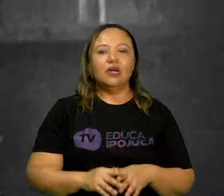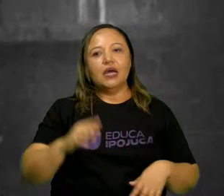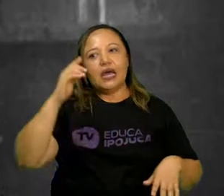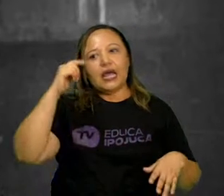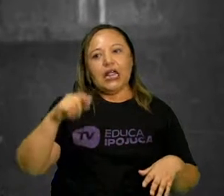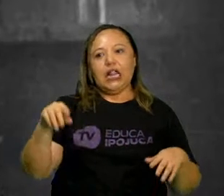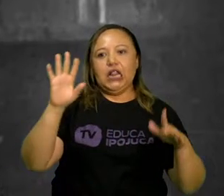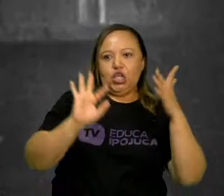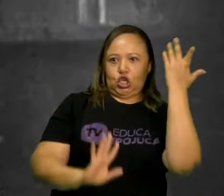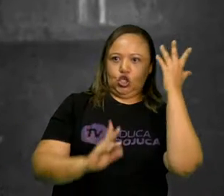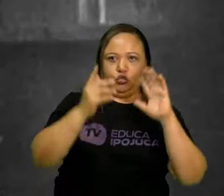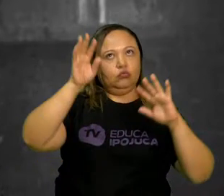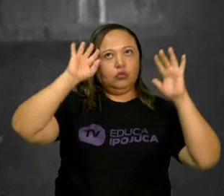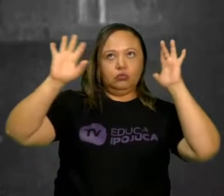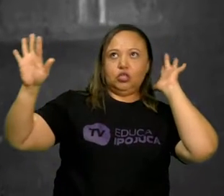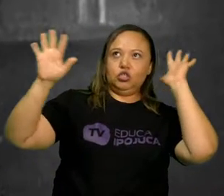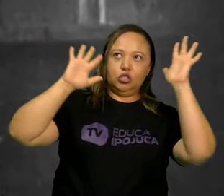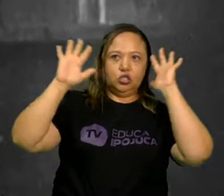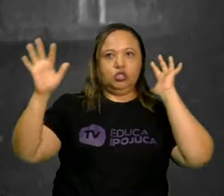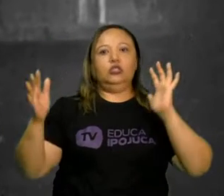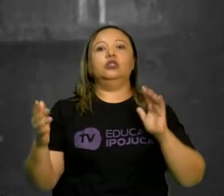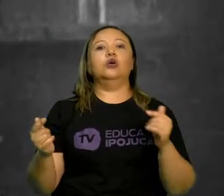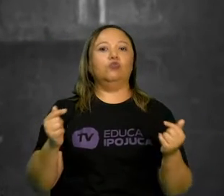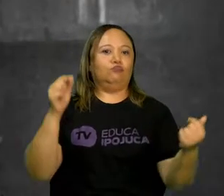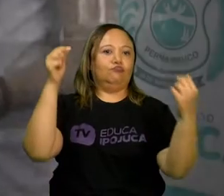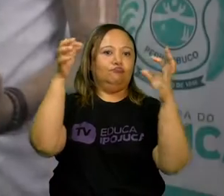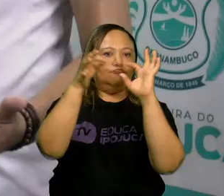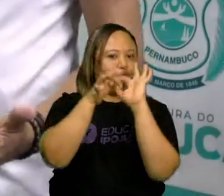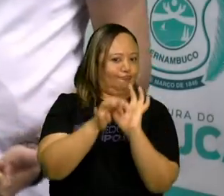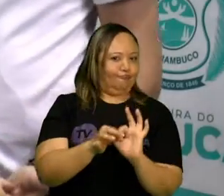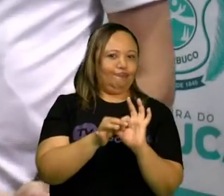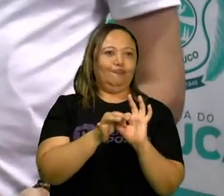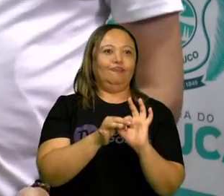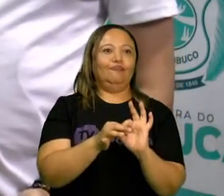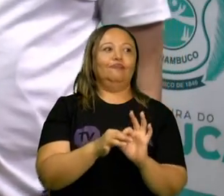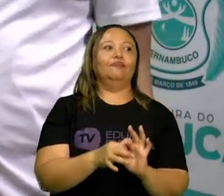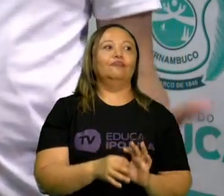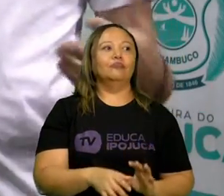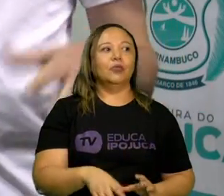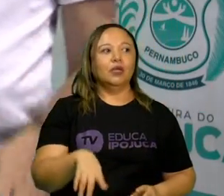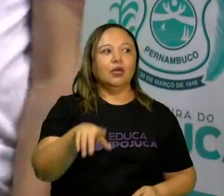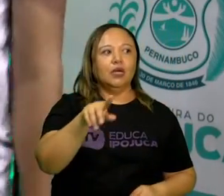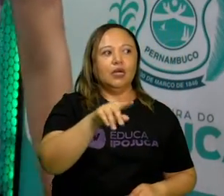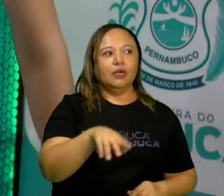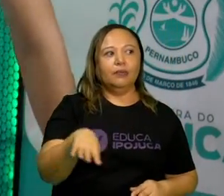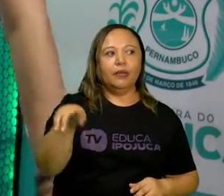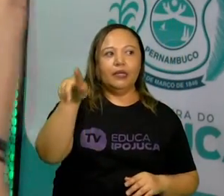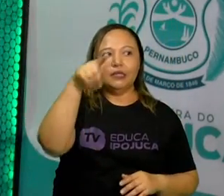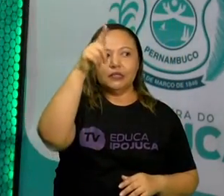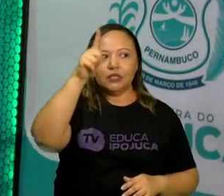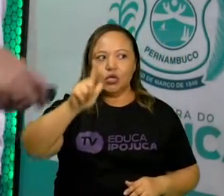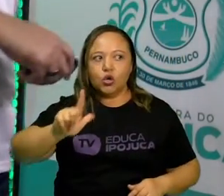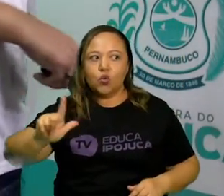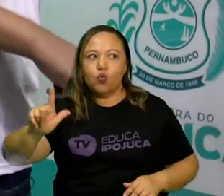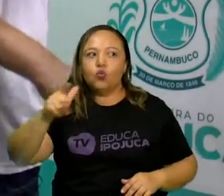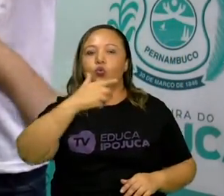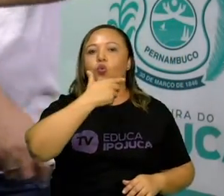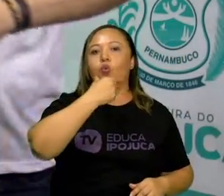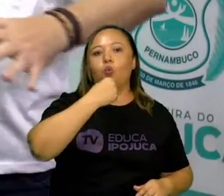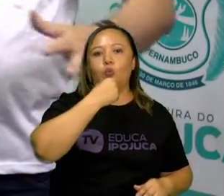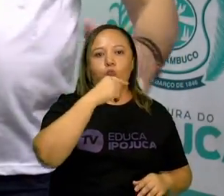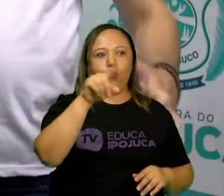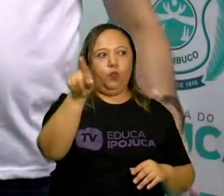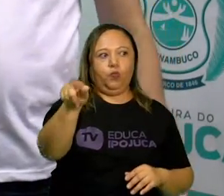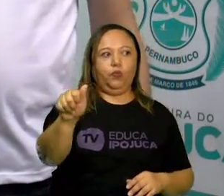imaginação grandes amigos esse já é o Buster keaton bater Ivan é outro Grande